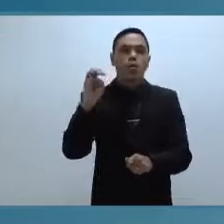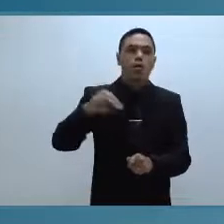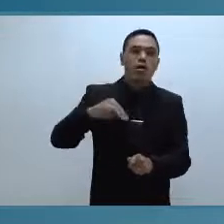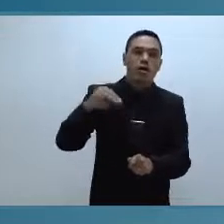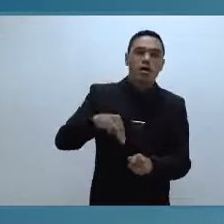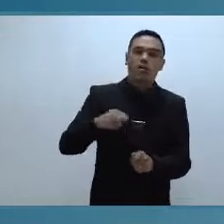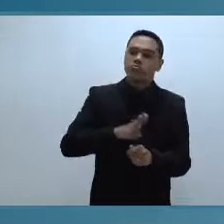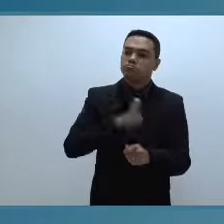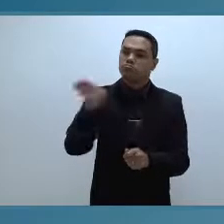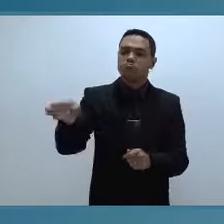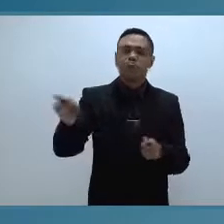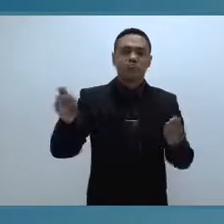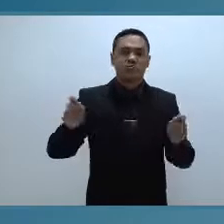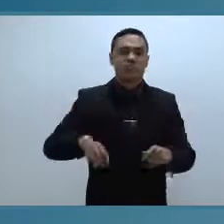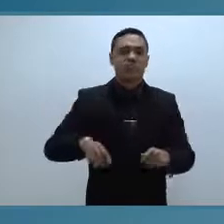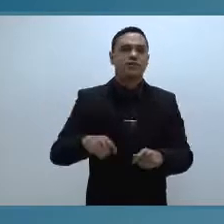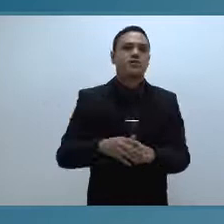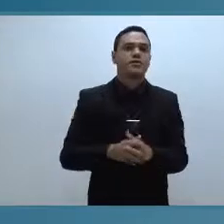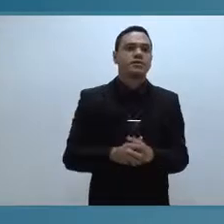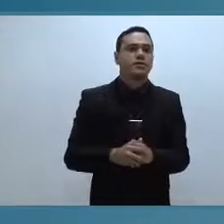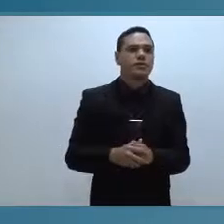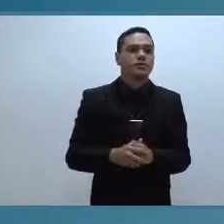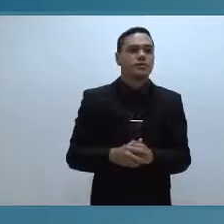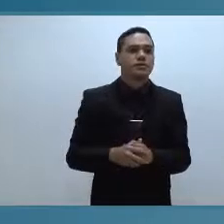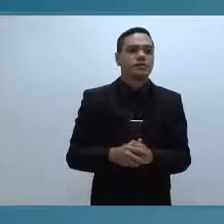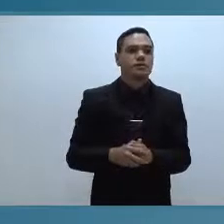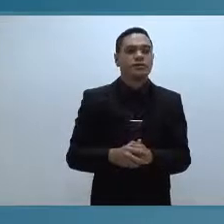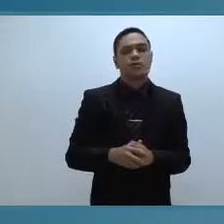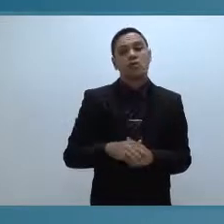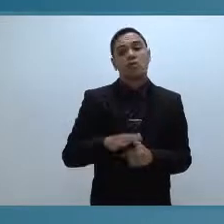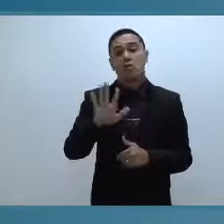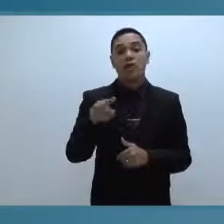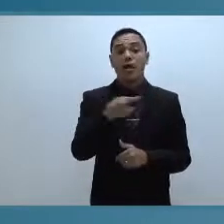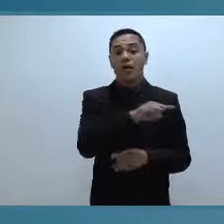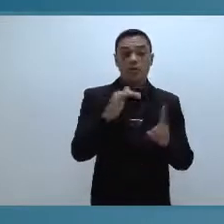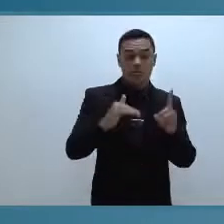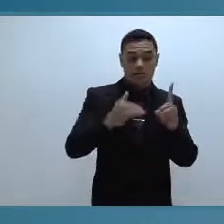que foram expostos pelo desembargador Constantino e